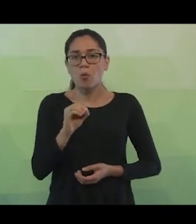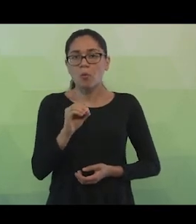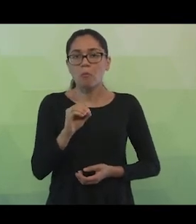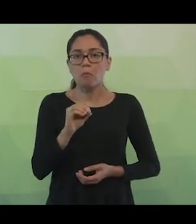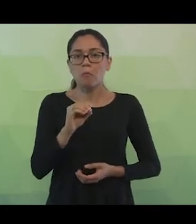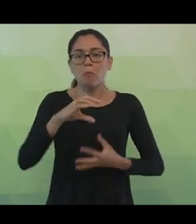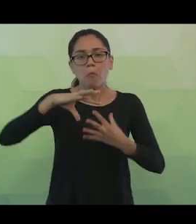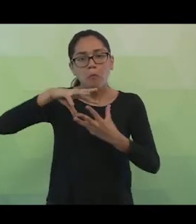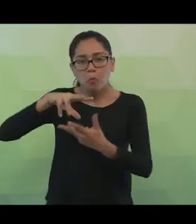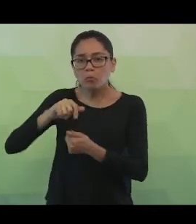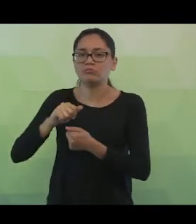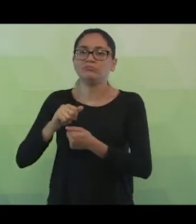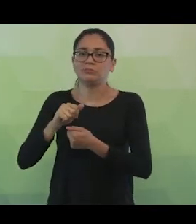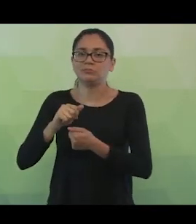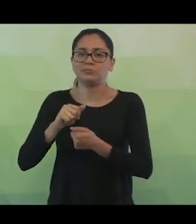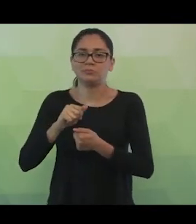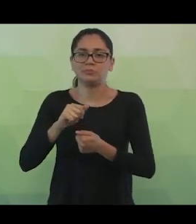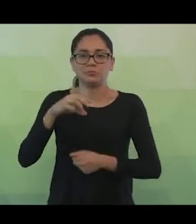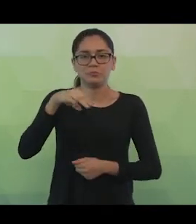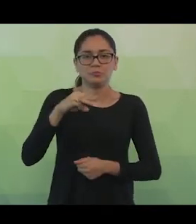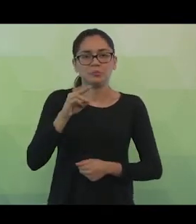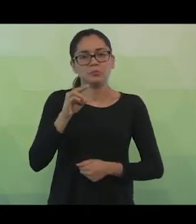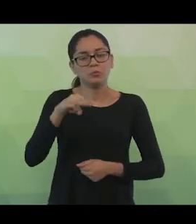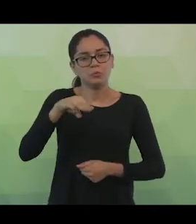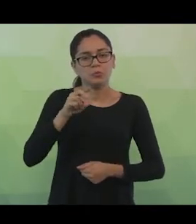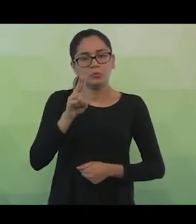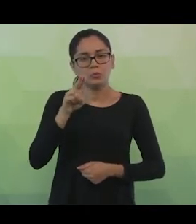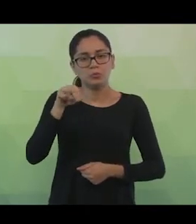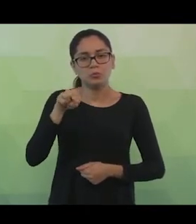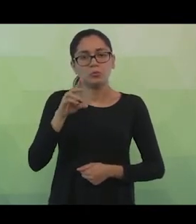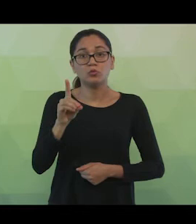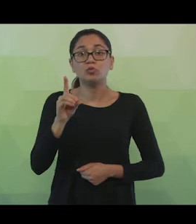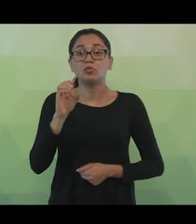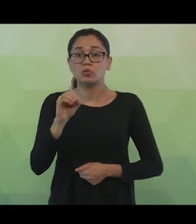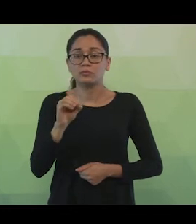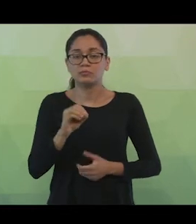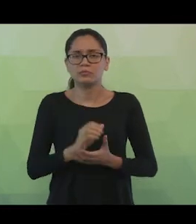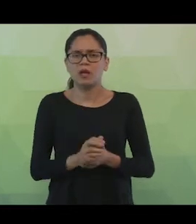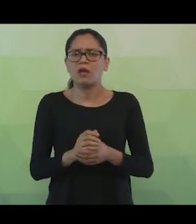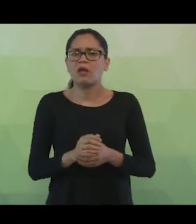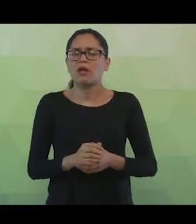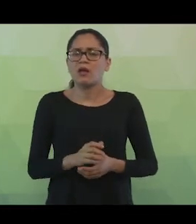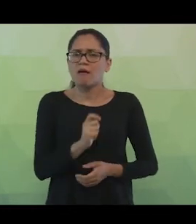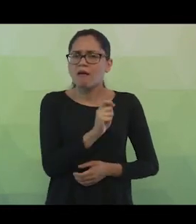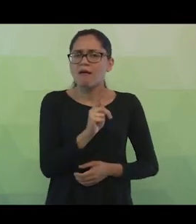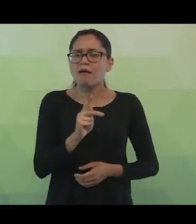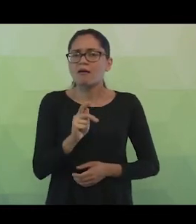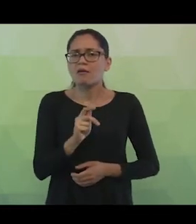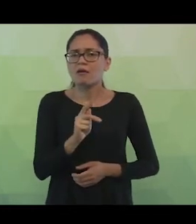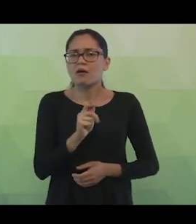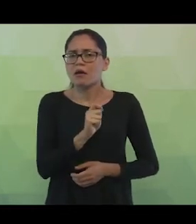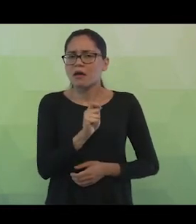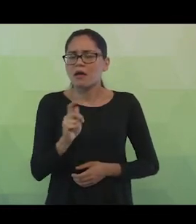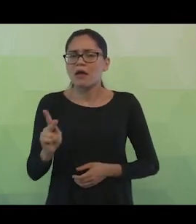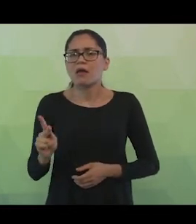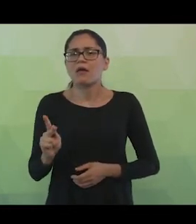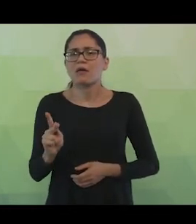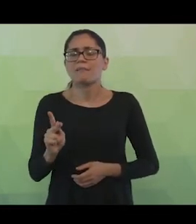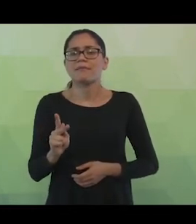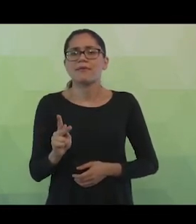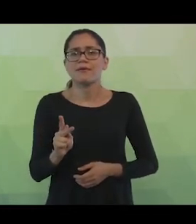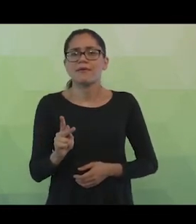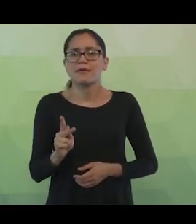Mundo. É bom a gente colocar o nome do programa fazendo referência ao que o programa